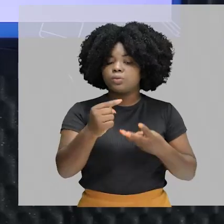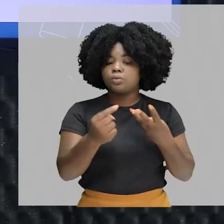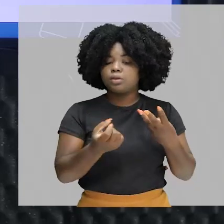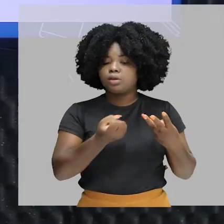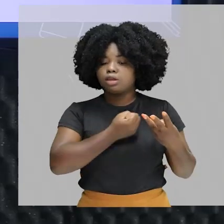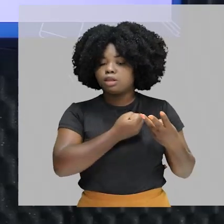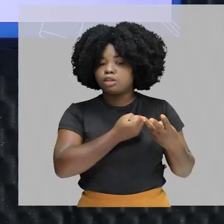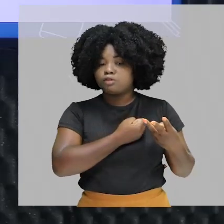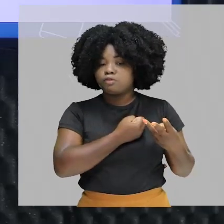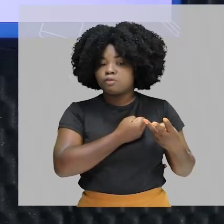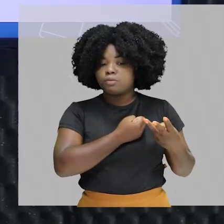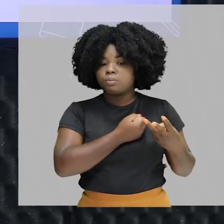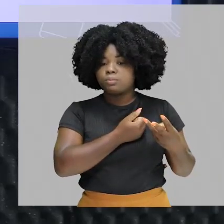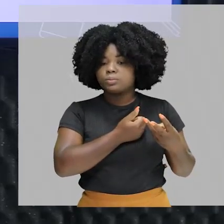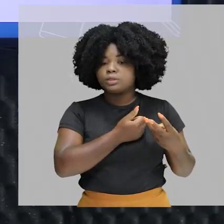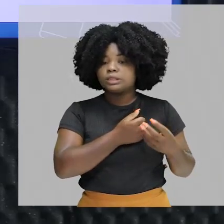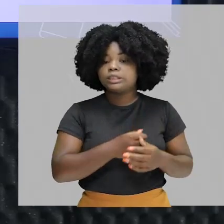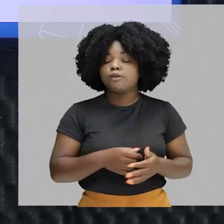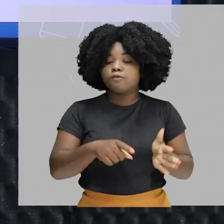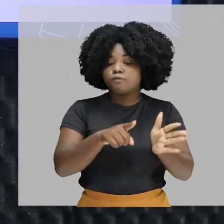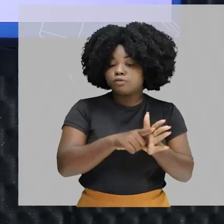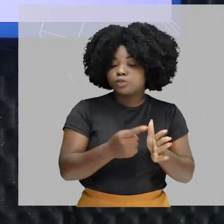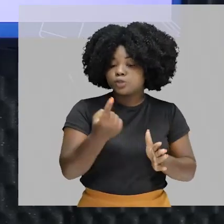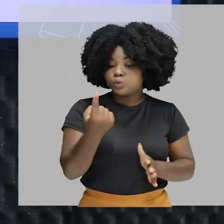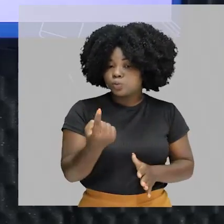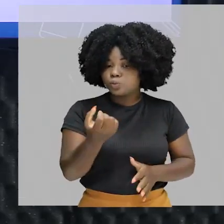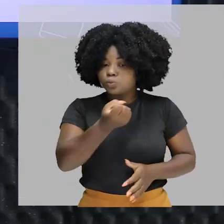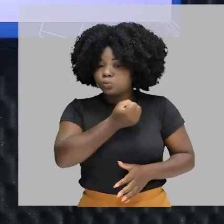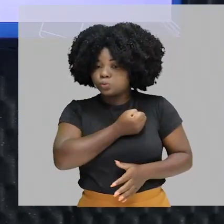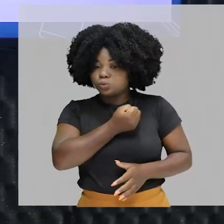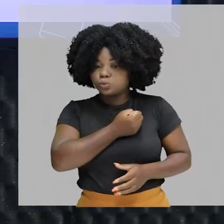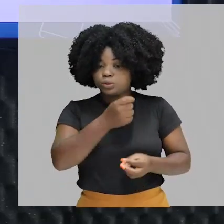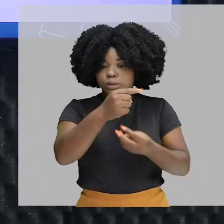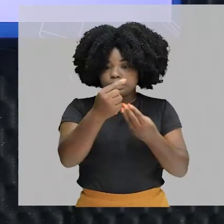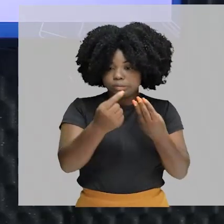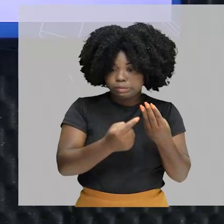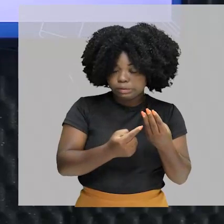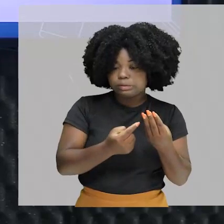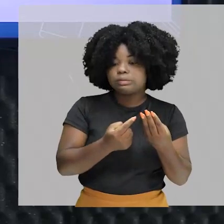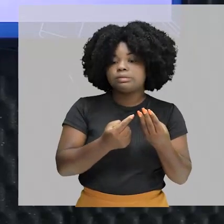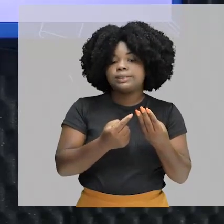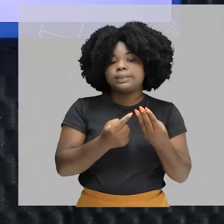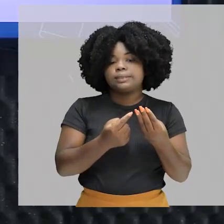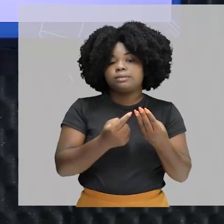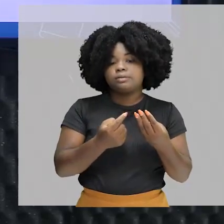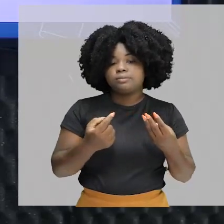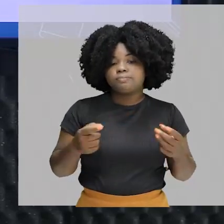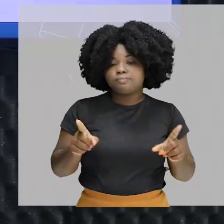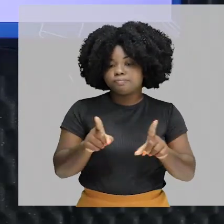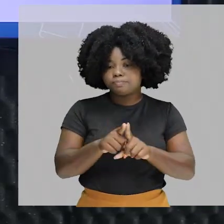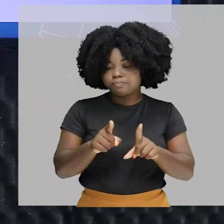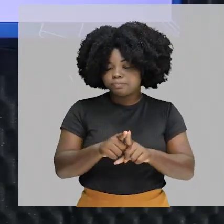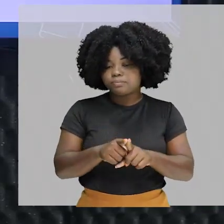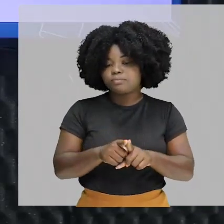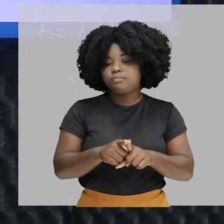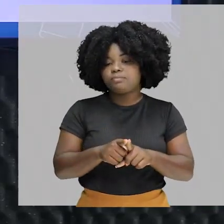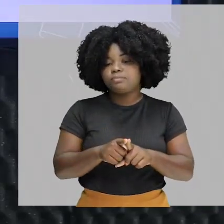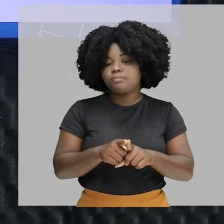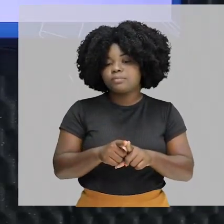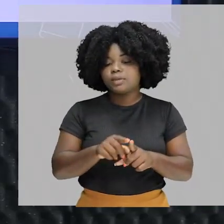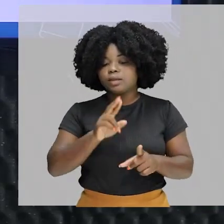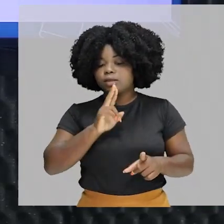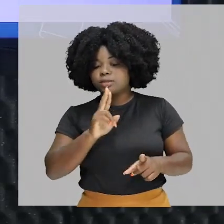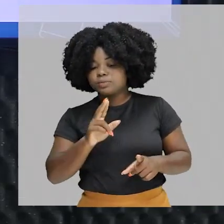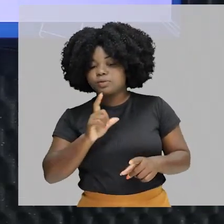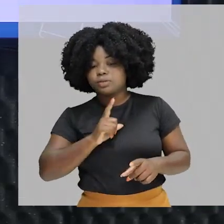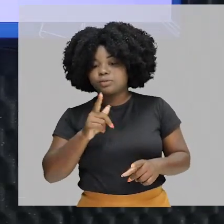aí e eu vou subtrair um valor dessas 3 informações, o mesmo valor, tá? De forma que os resultados